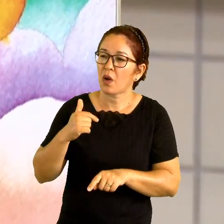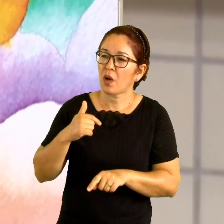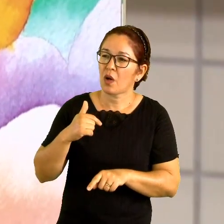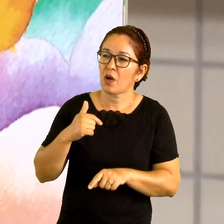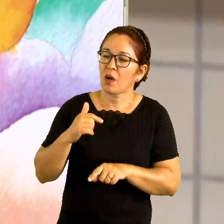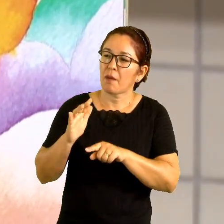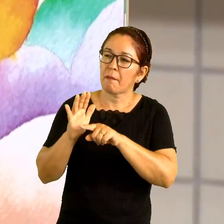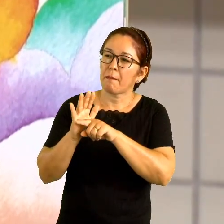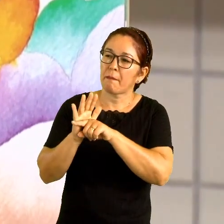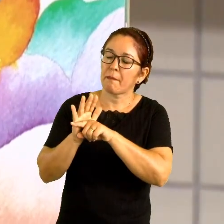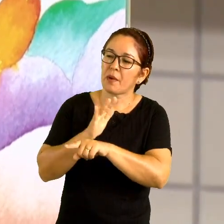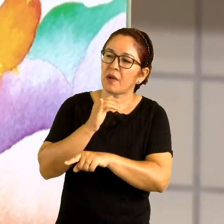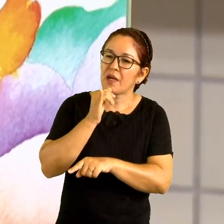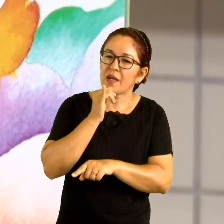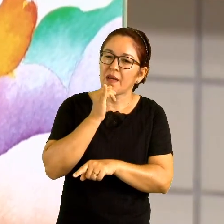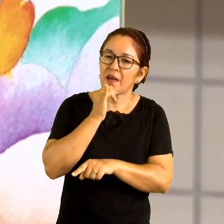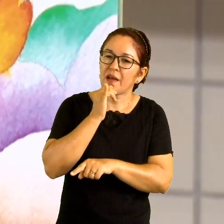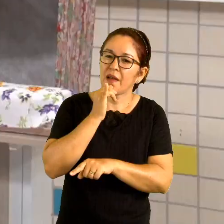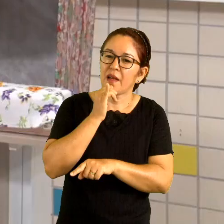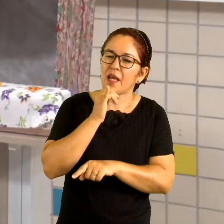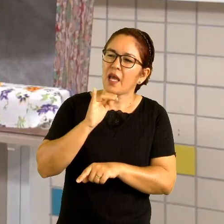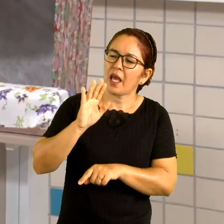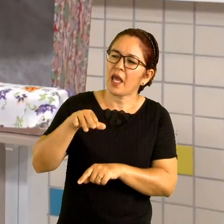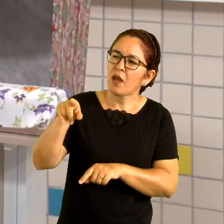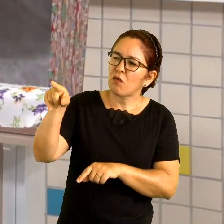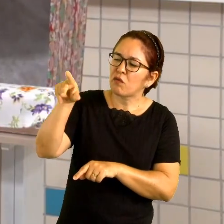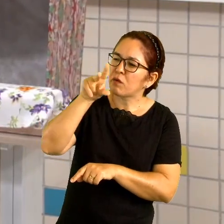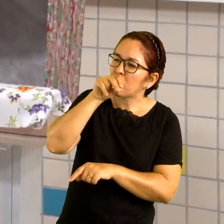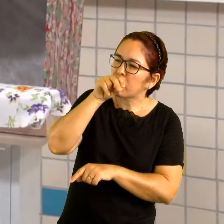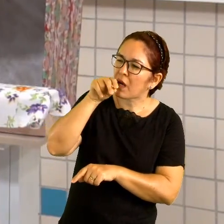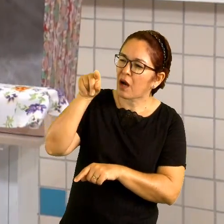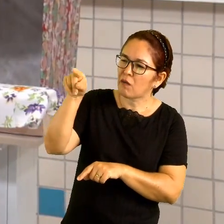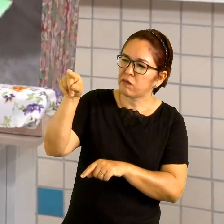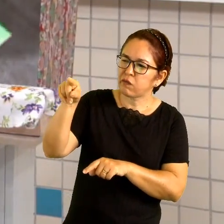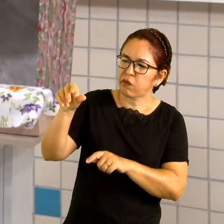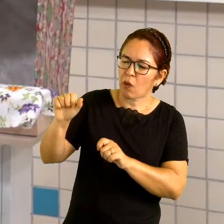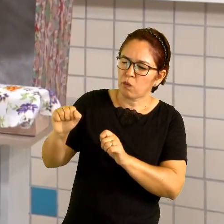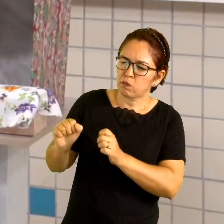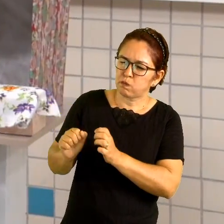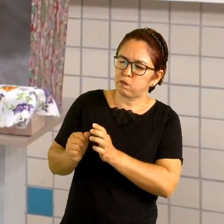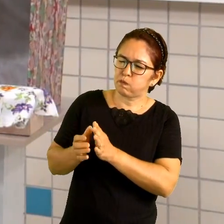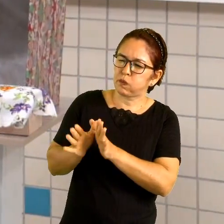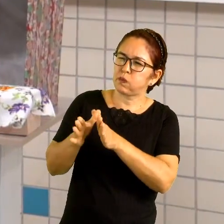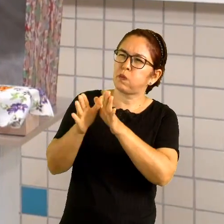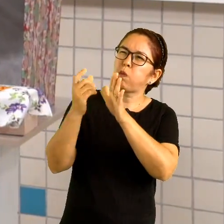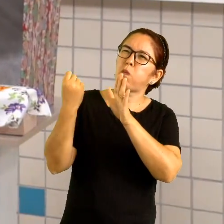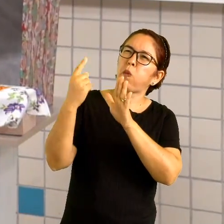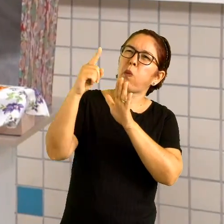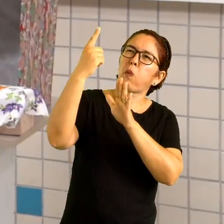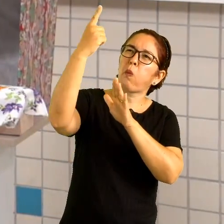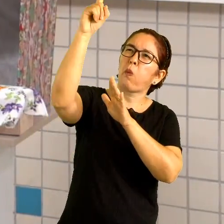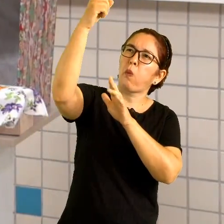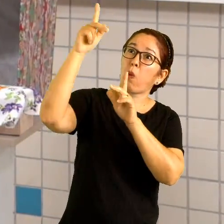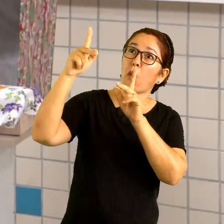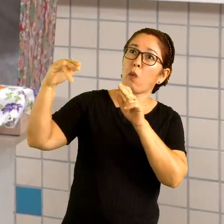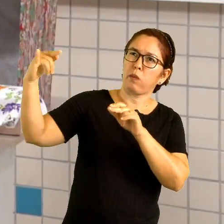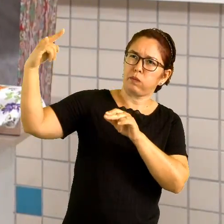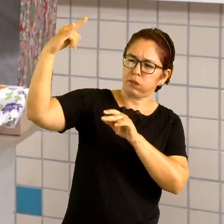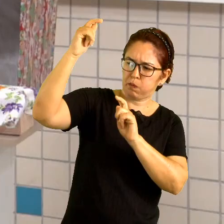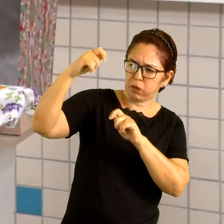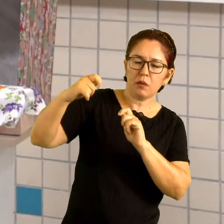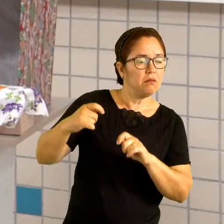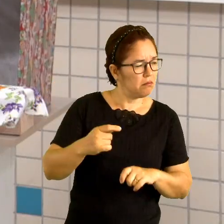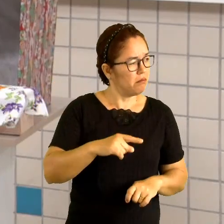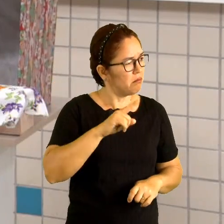Ele respondeu que sim. Ele respondeu que poderia. Vamos ver se realmente ele consegue? Olha só, ele respondeu: